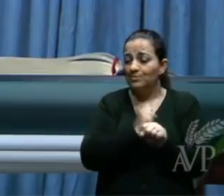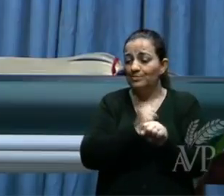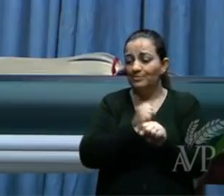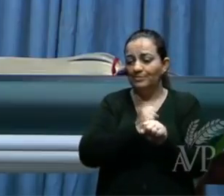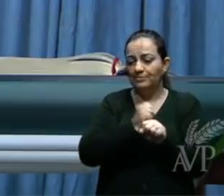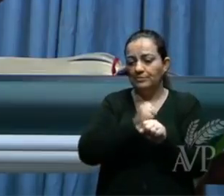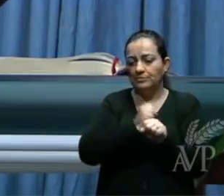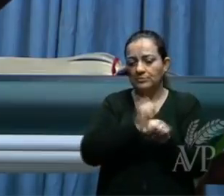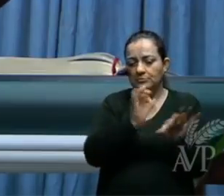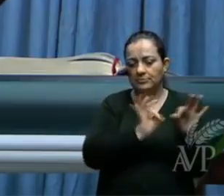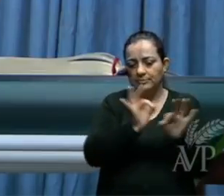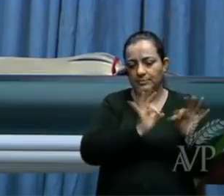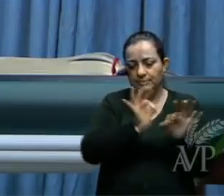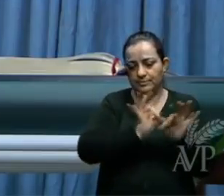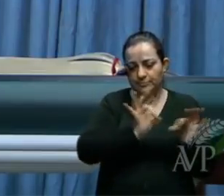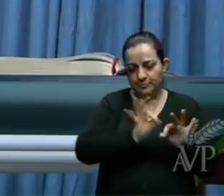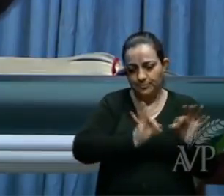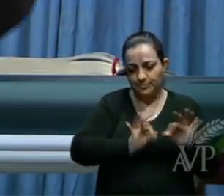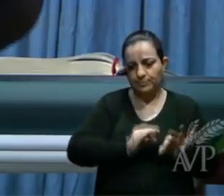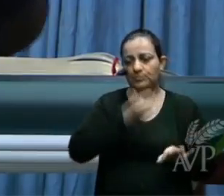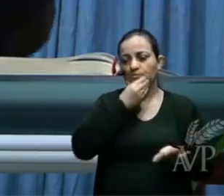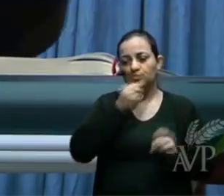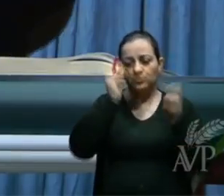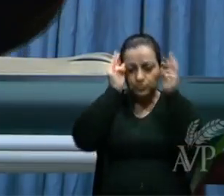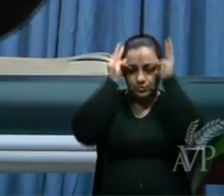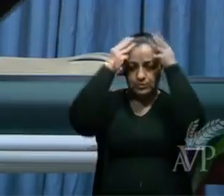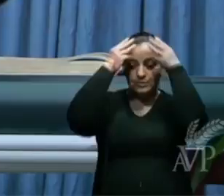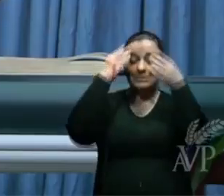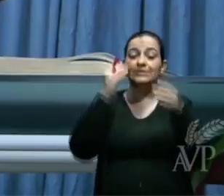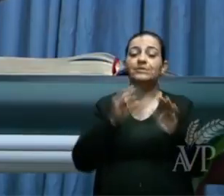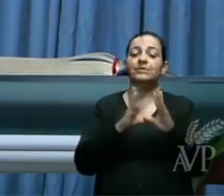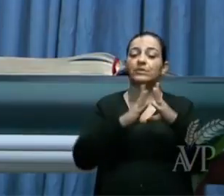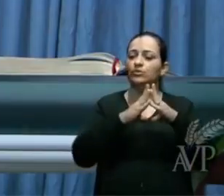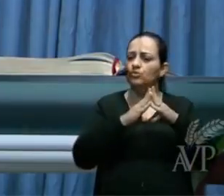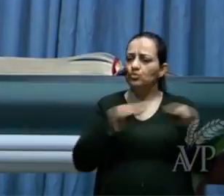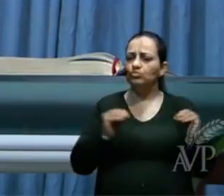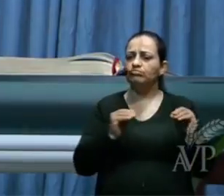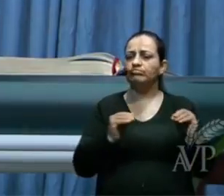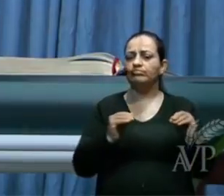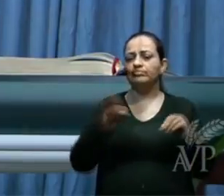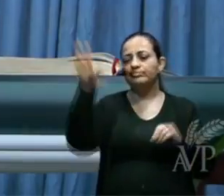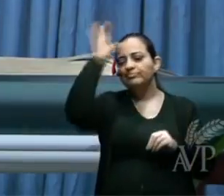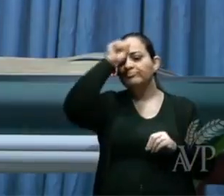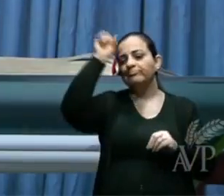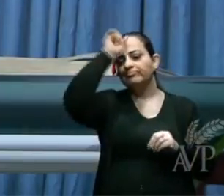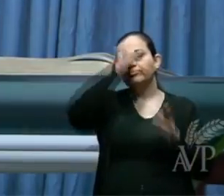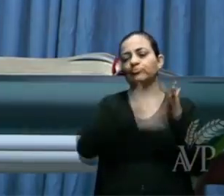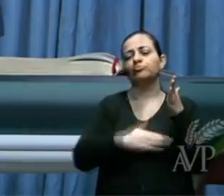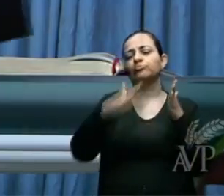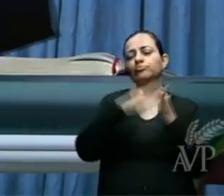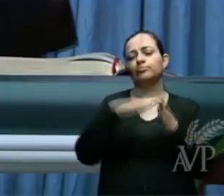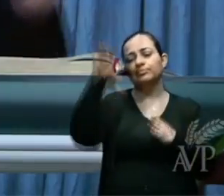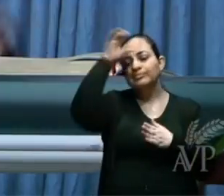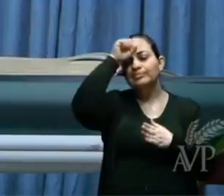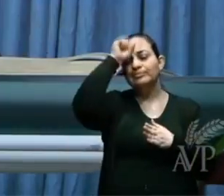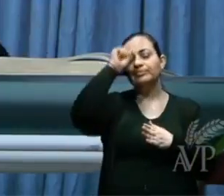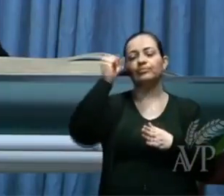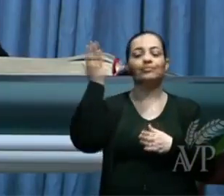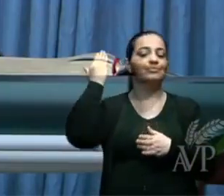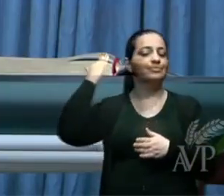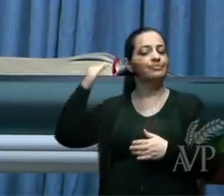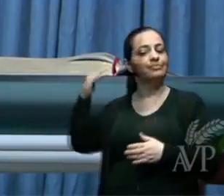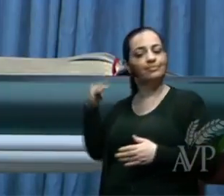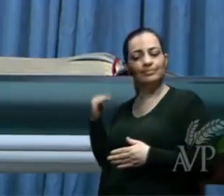trabalhando com moisés até que ele perdesse o que ele aprendeu no egito durante 40 anos